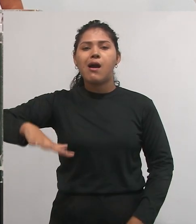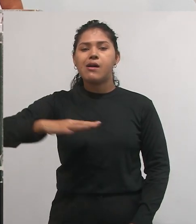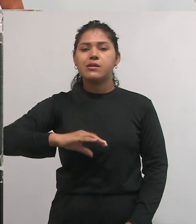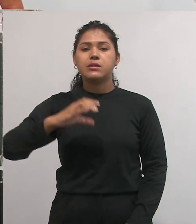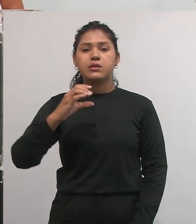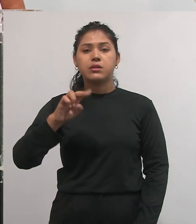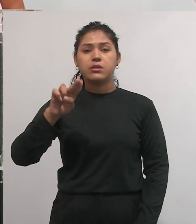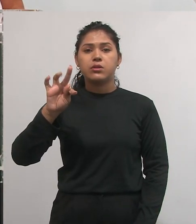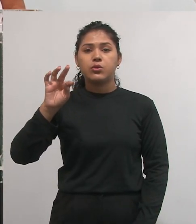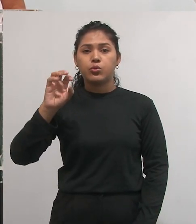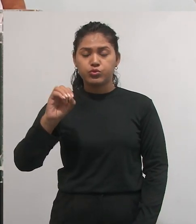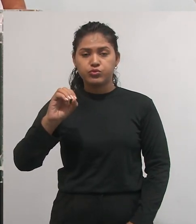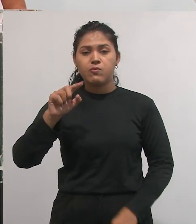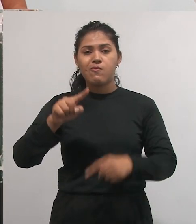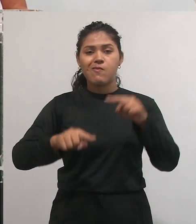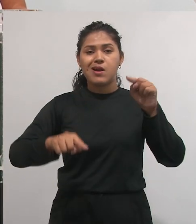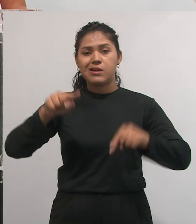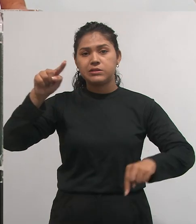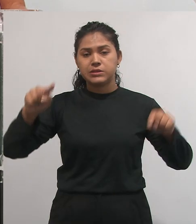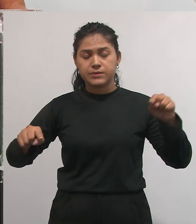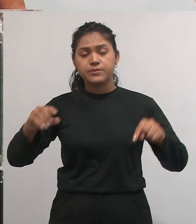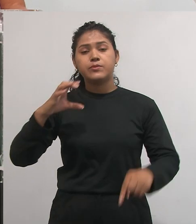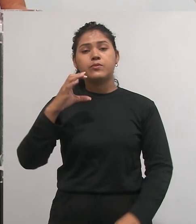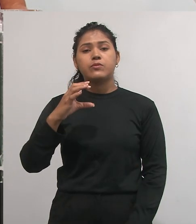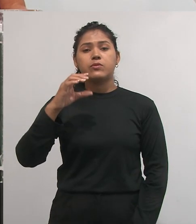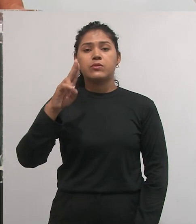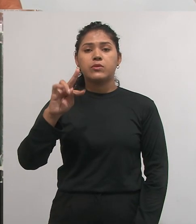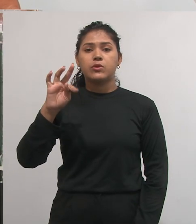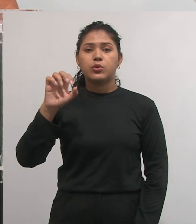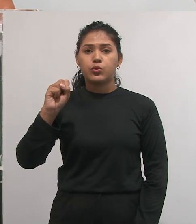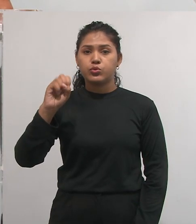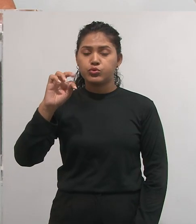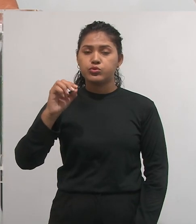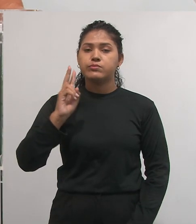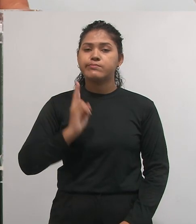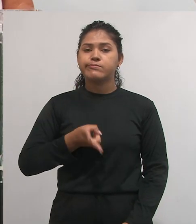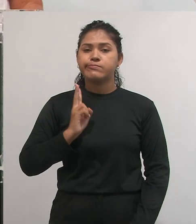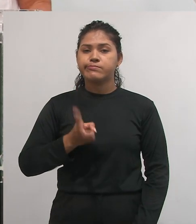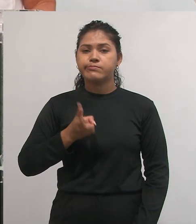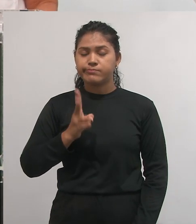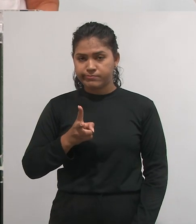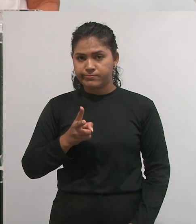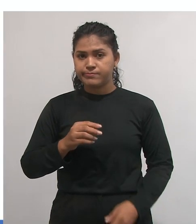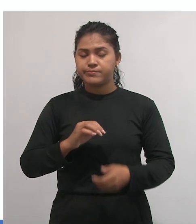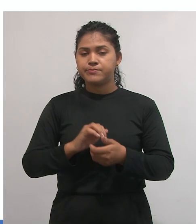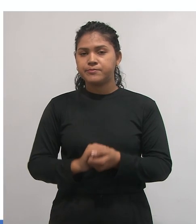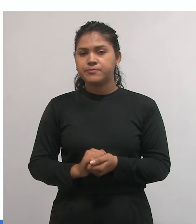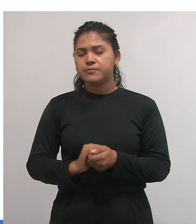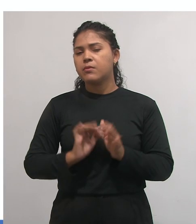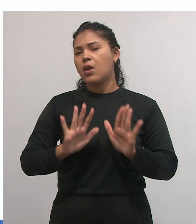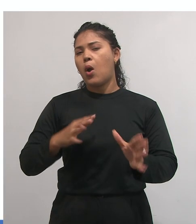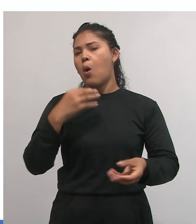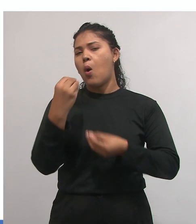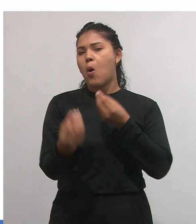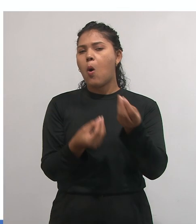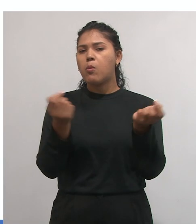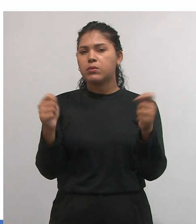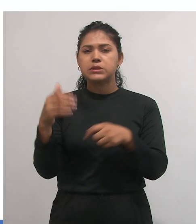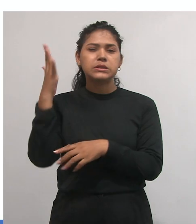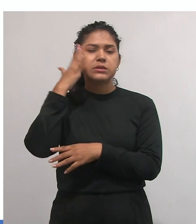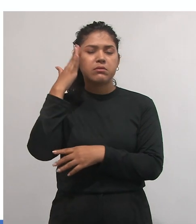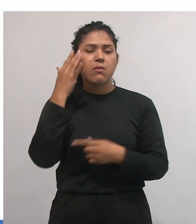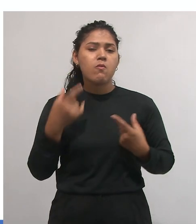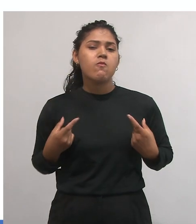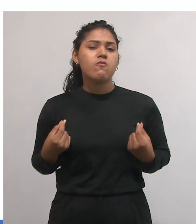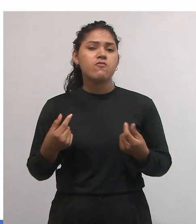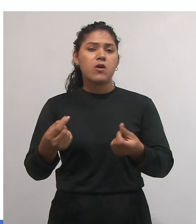dos custos variáveis e custos fixos, ok? Bom, como que a gente forma o preço